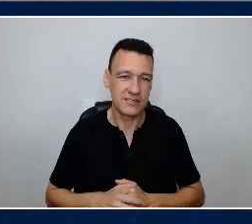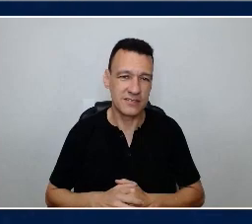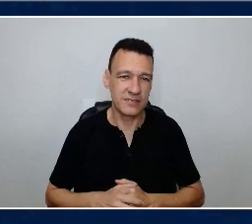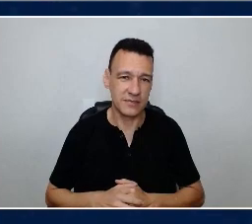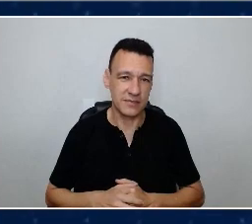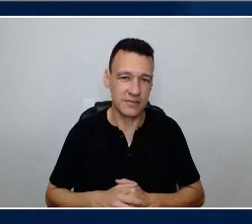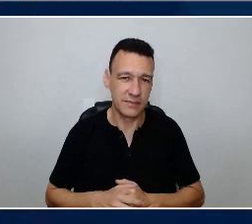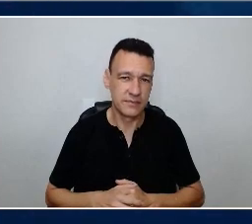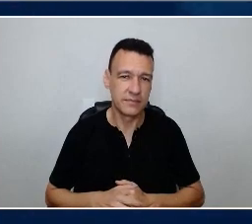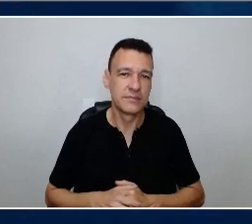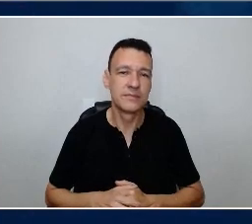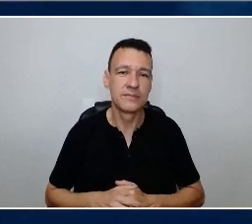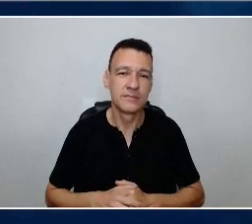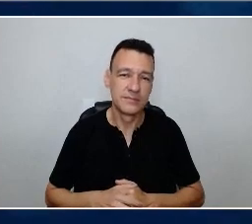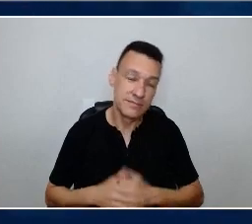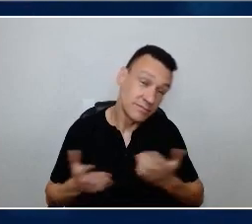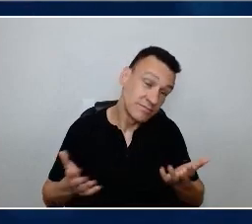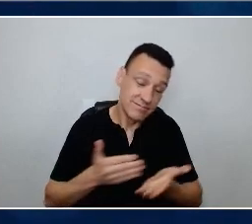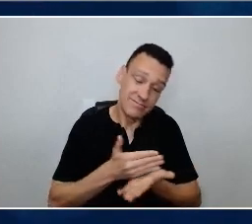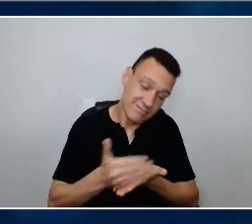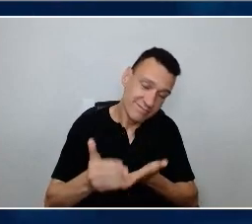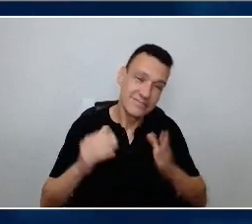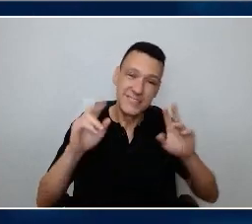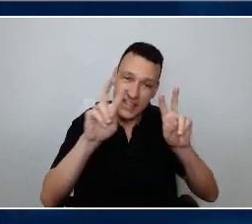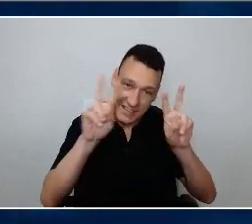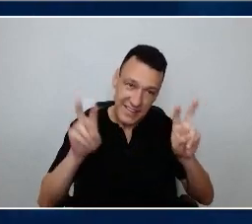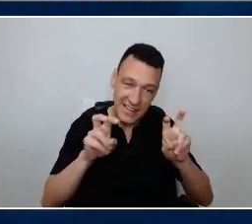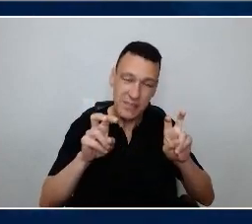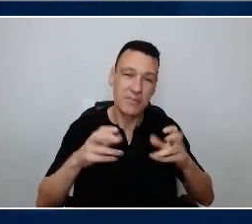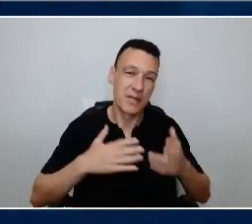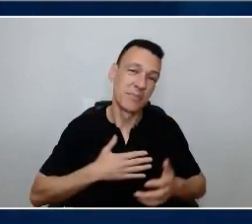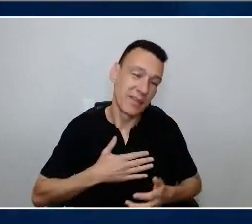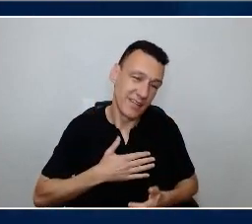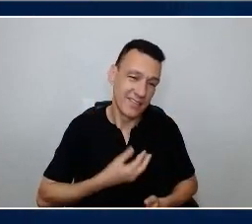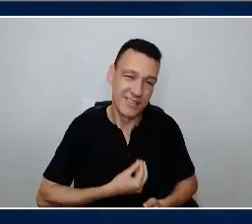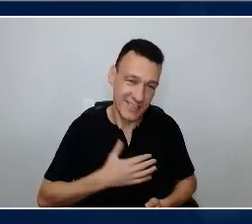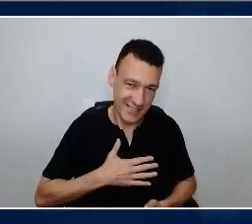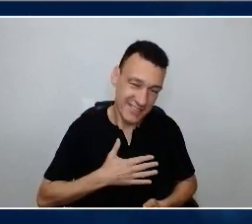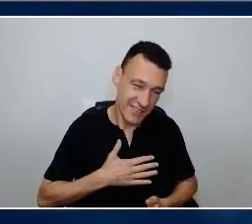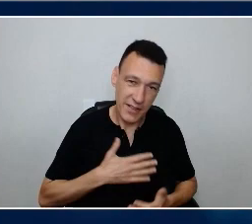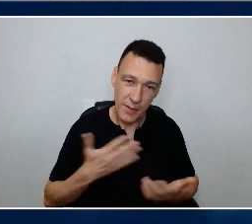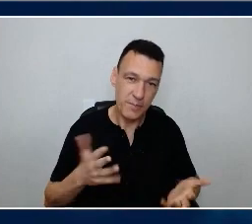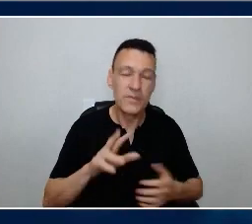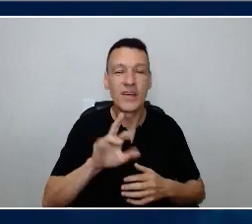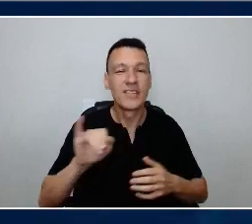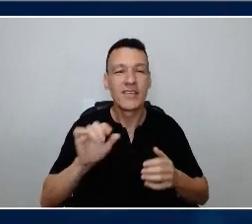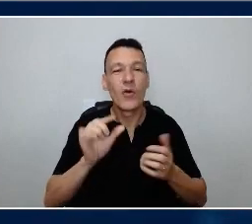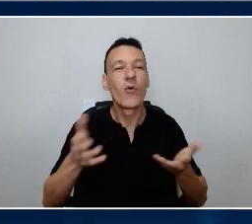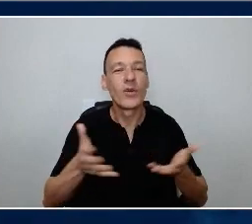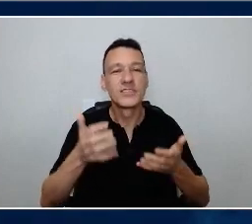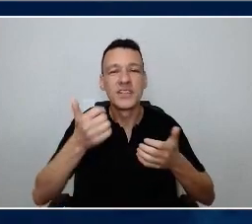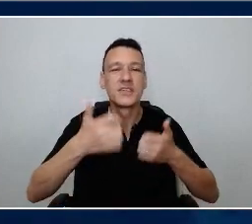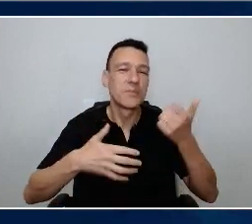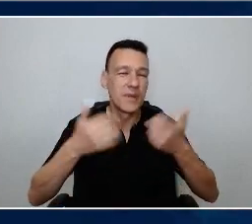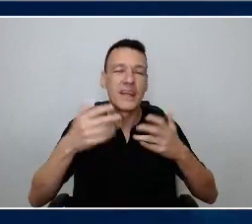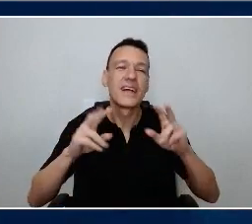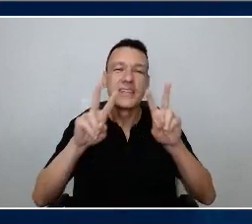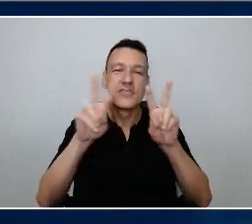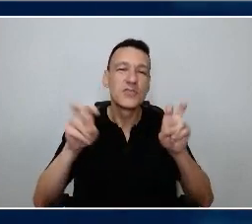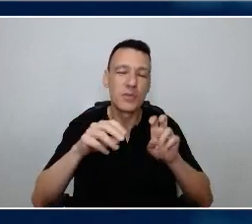Então é isso Uma Breve introdução aí sobre Mateus Leonardi a gente vai conversar um pouquinho hoje sobre mong DB